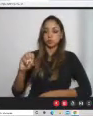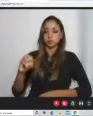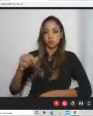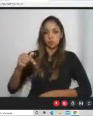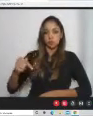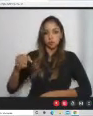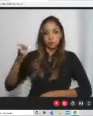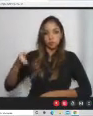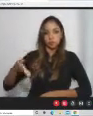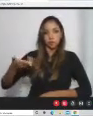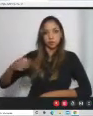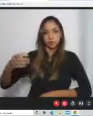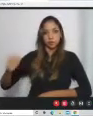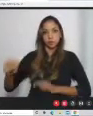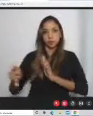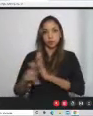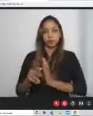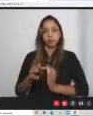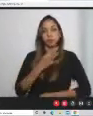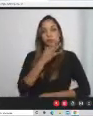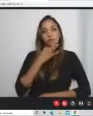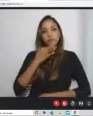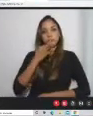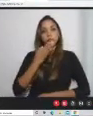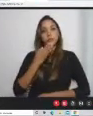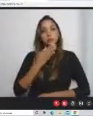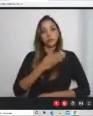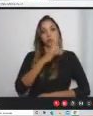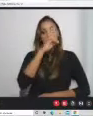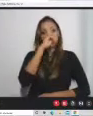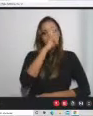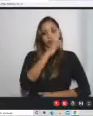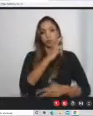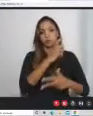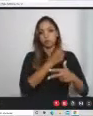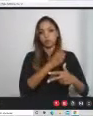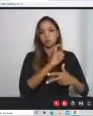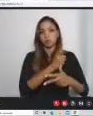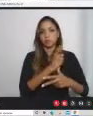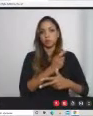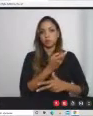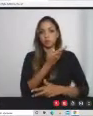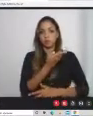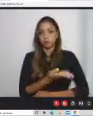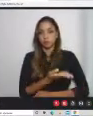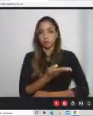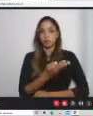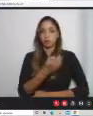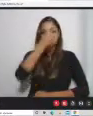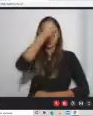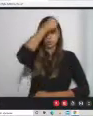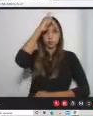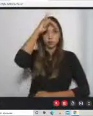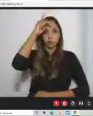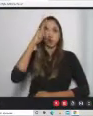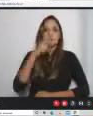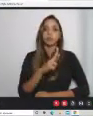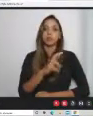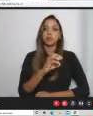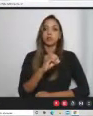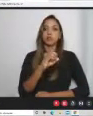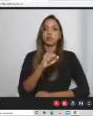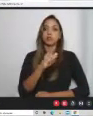807/2021, vereadora Fátima Alves, indica ao chefe do Executivo Municipal, excelentíssimo senhor prefeito Rosano Taveira da Cunha, extensivo